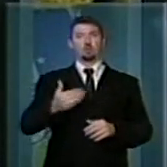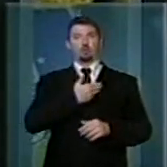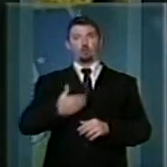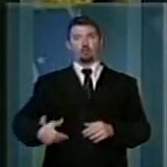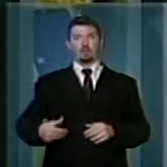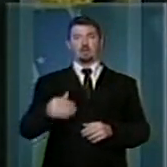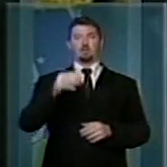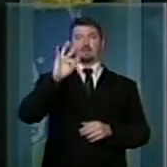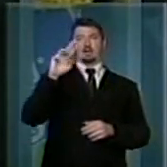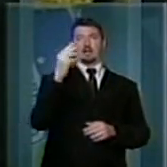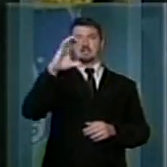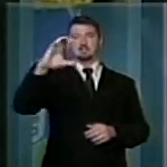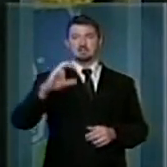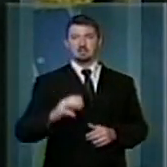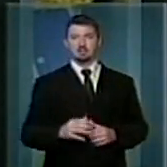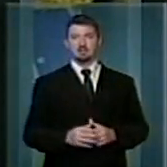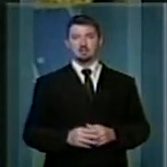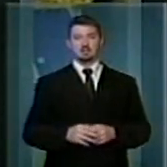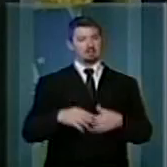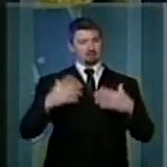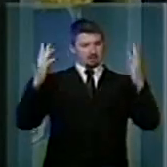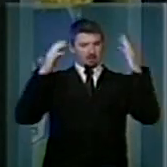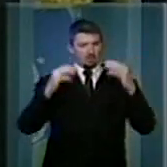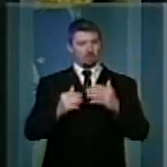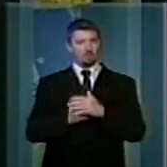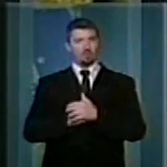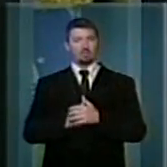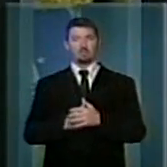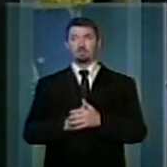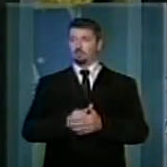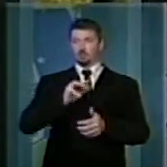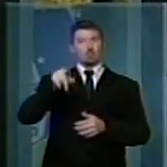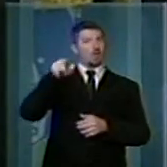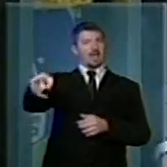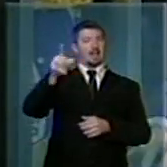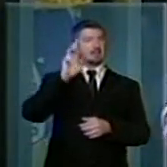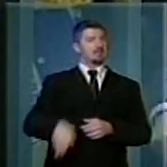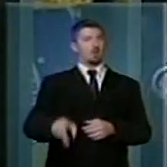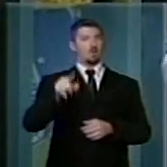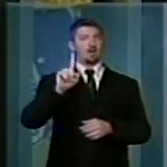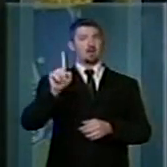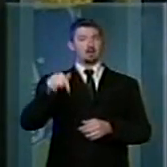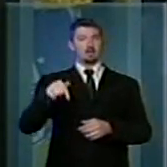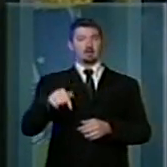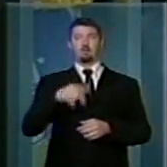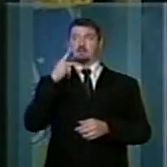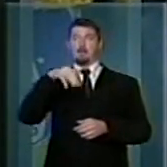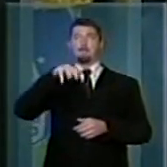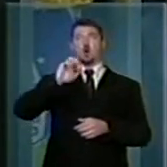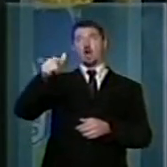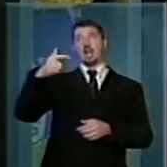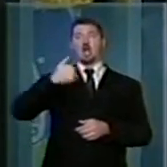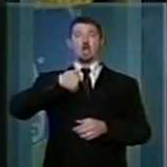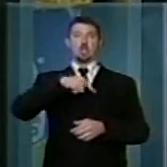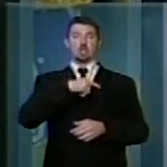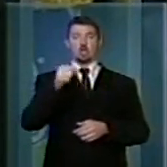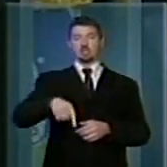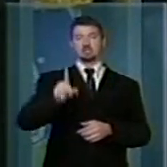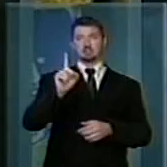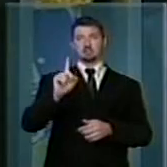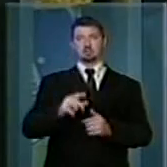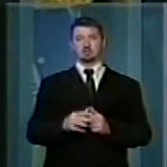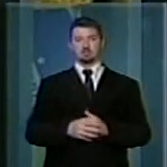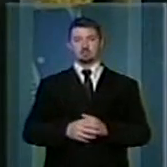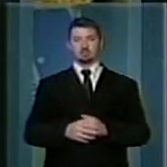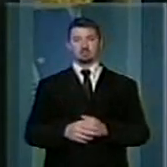Henrique Cardoso. Então, não são eles que poderão dar aqui lições de moral para